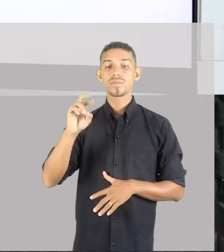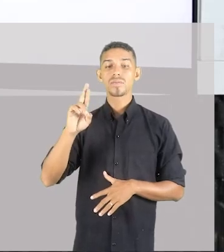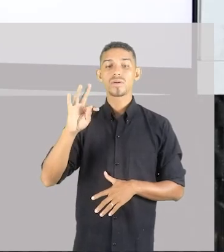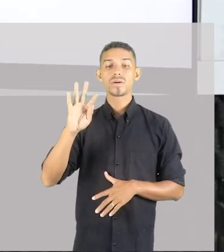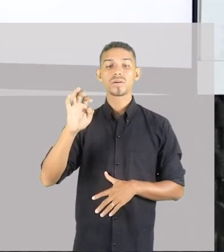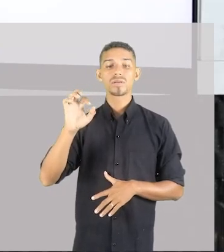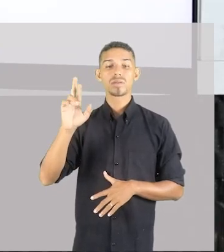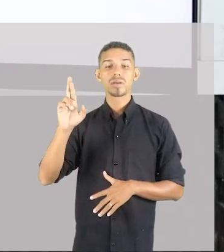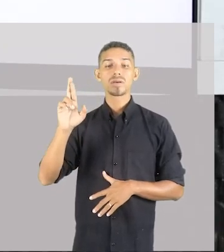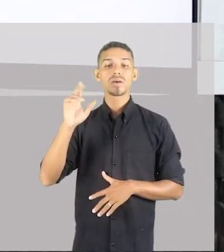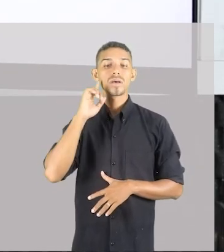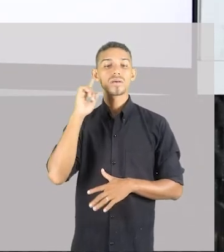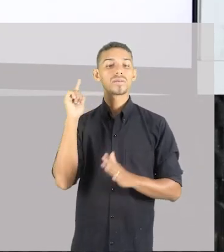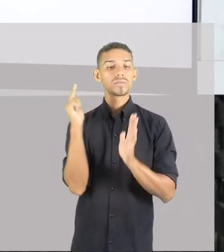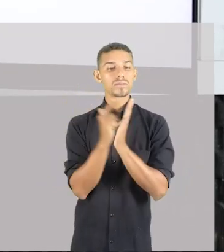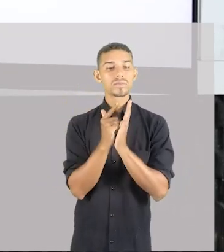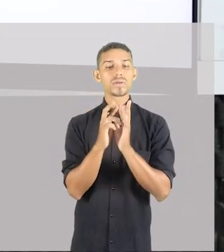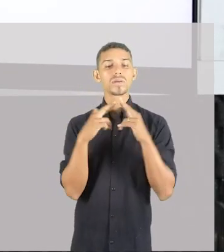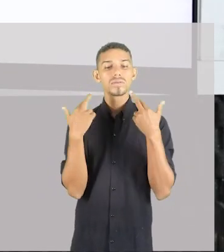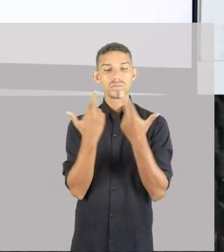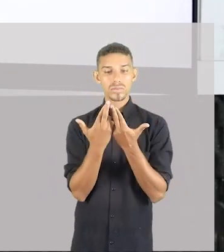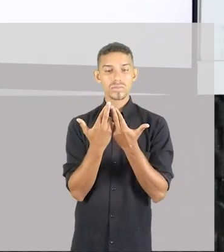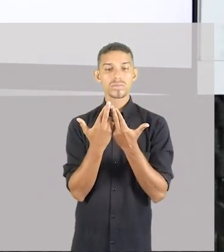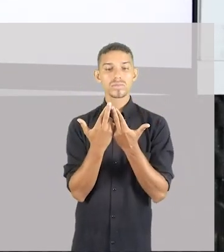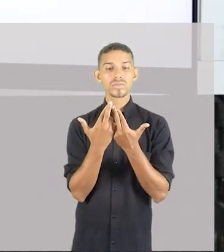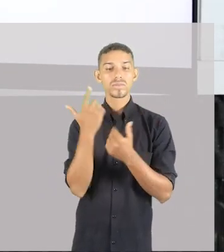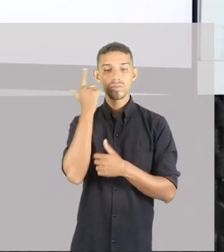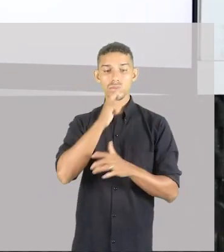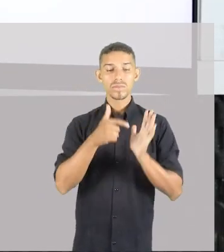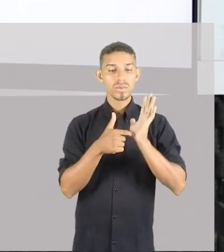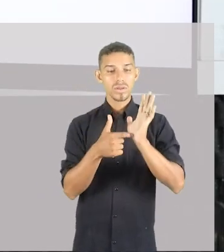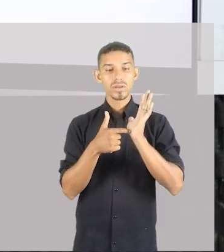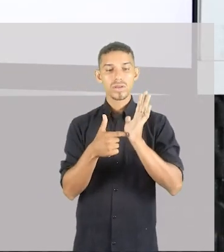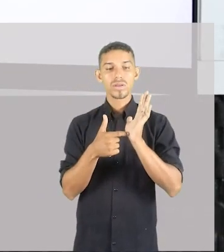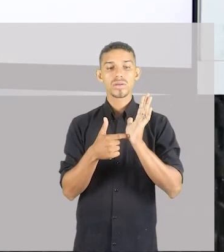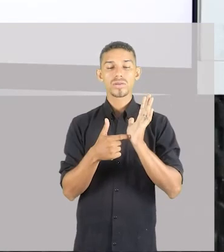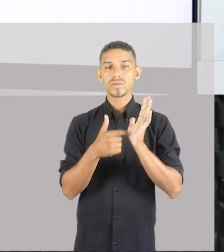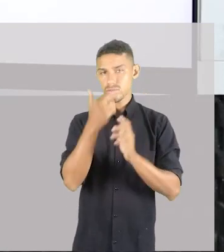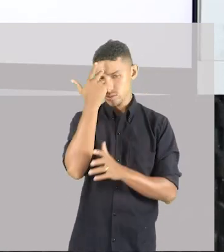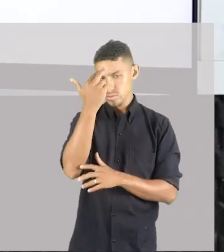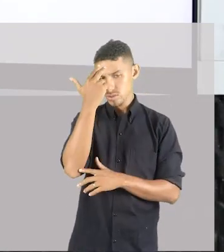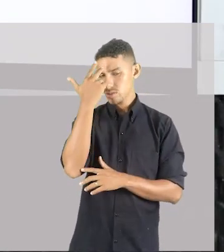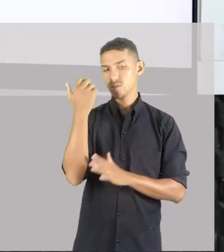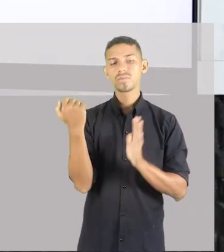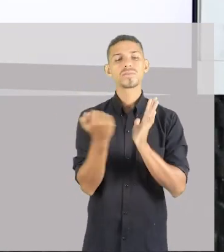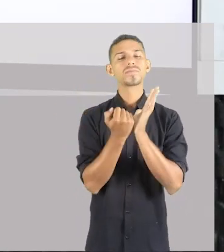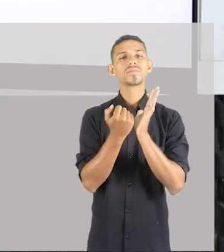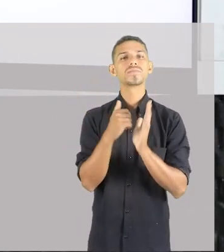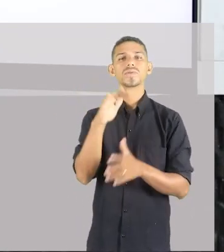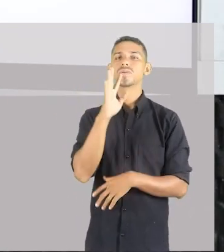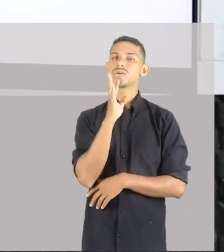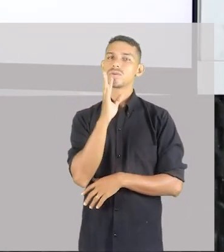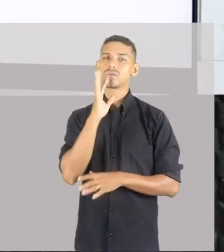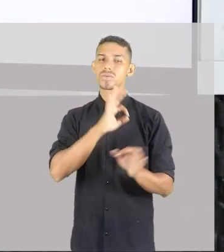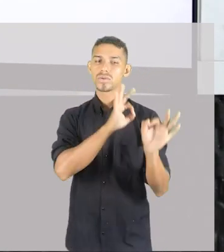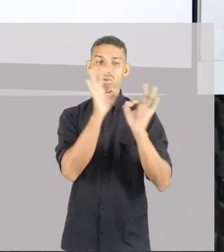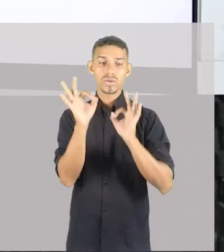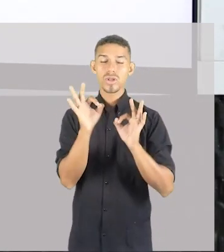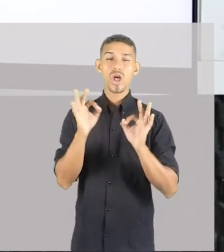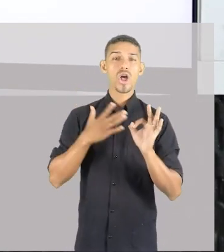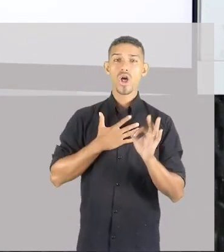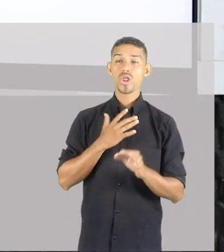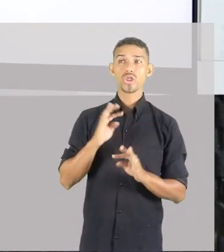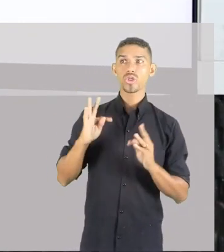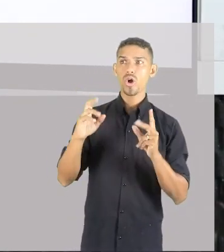para o papel que essas reuniões improvisadas desempenharam na história do hip hop elas datam mais ou menos Quem de vocês já assistiu Todo Mundo Odeia o